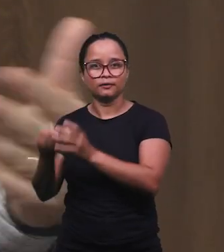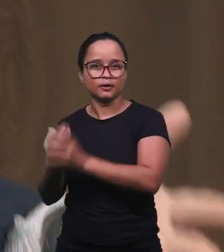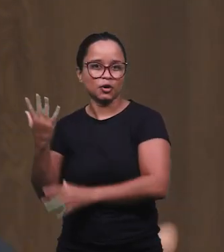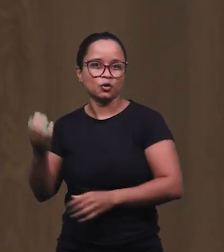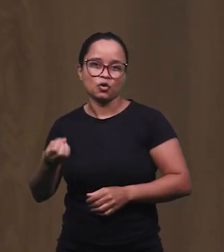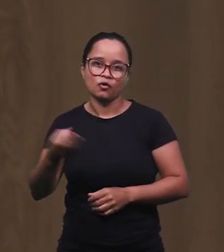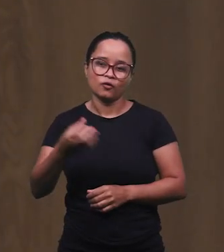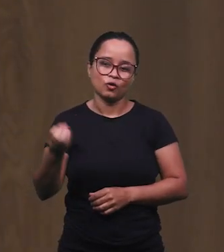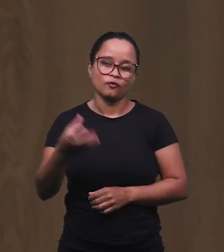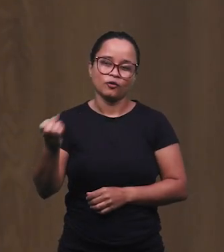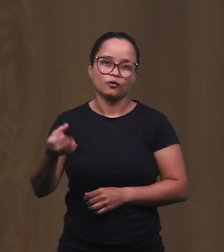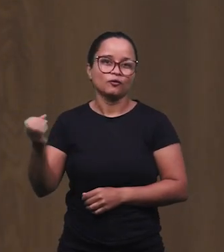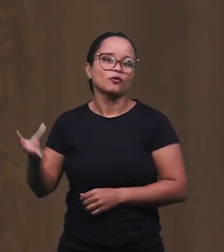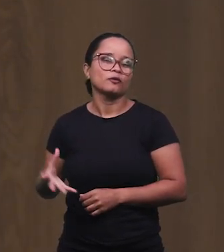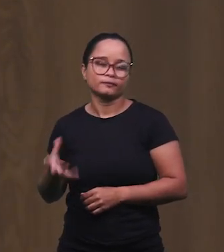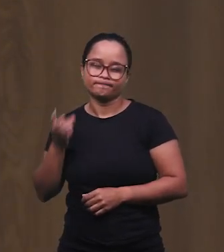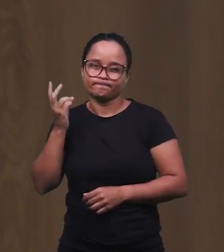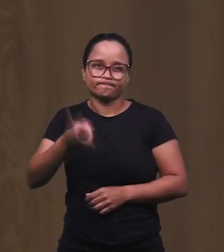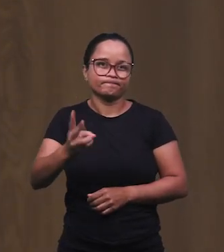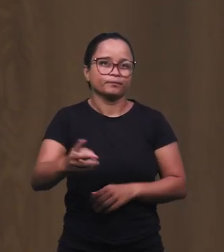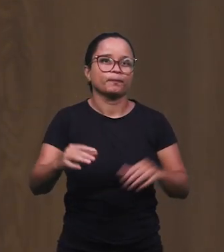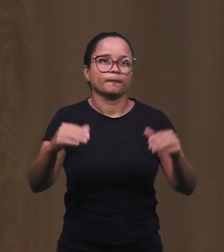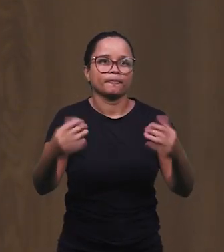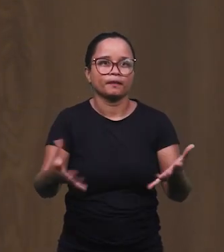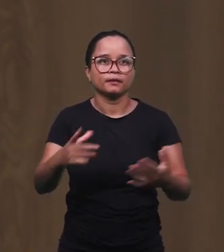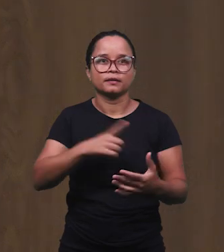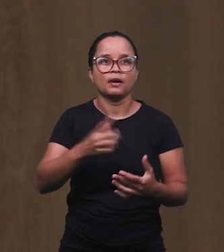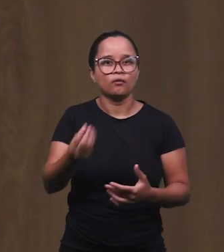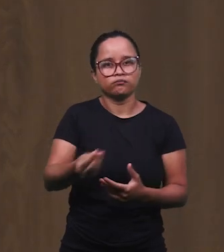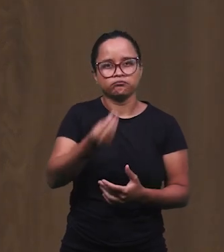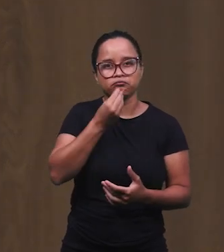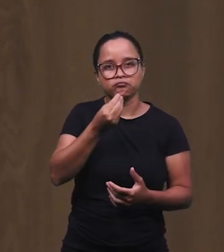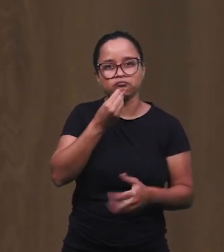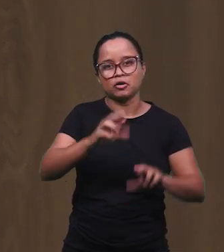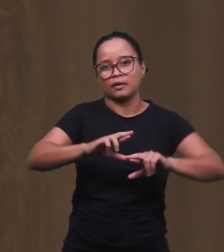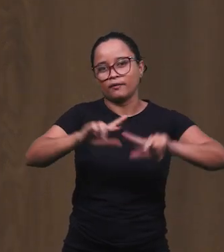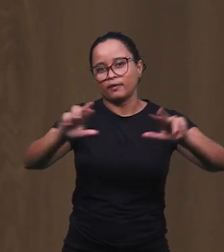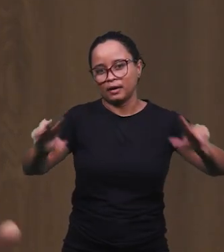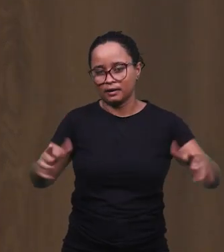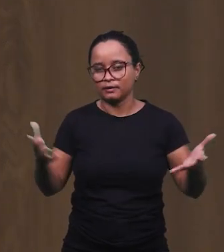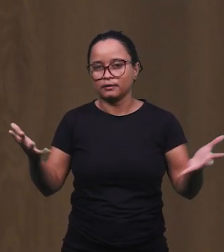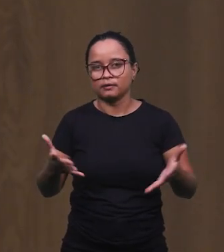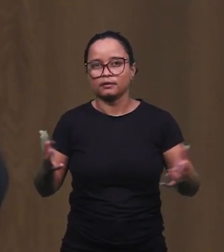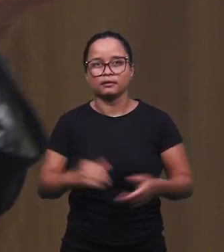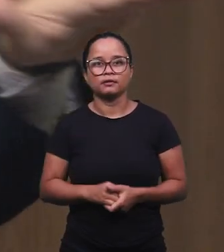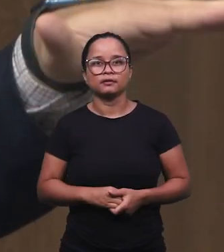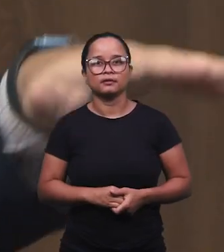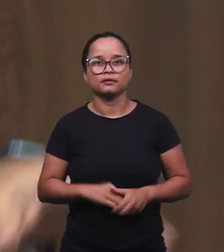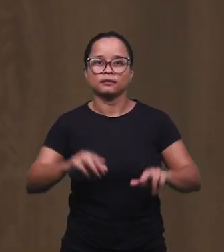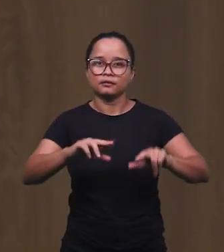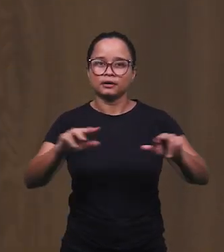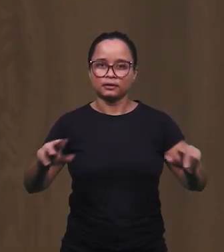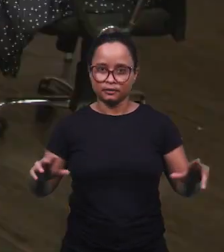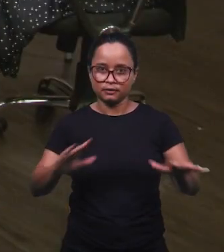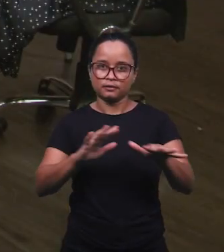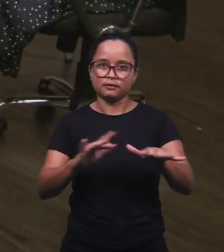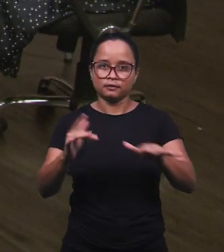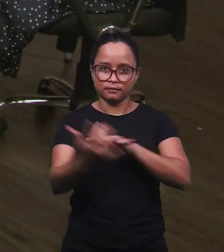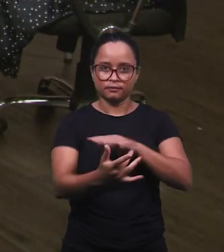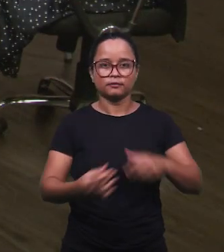vão sendo criadas o tempo todo. Então, existem muitas oportunidades aí, quando a gente falar das variedades de